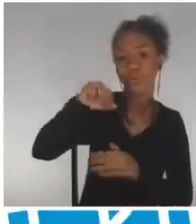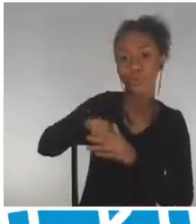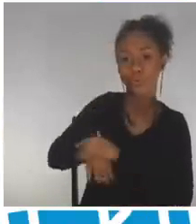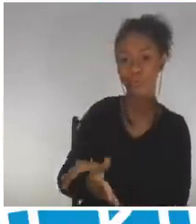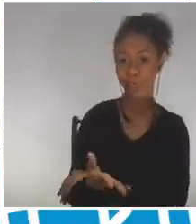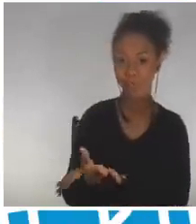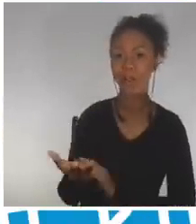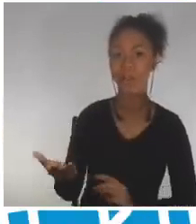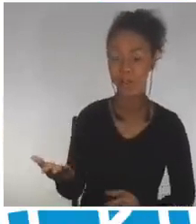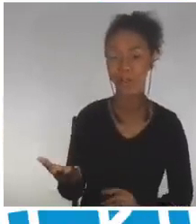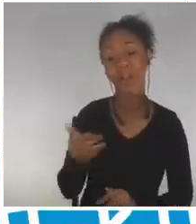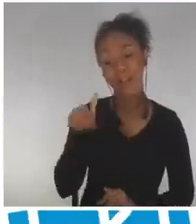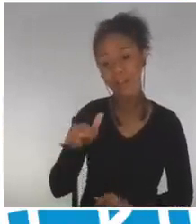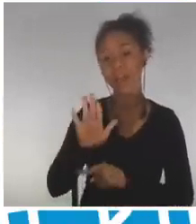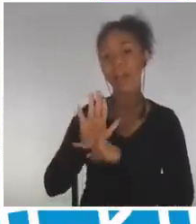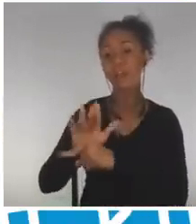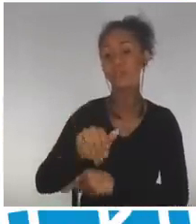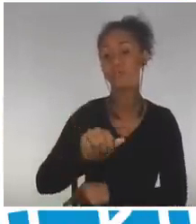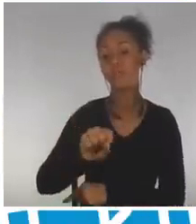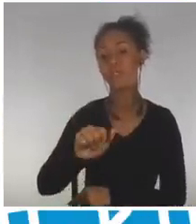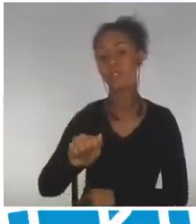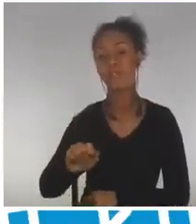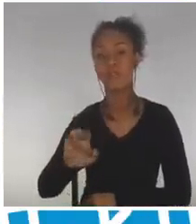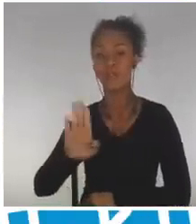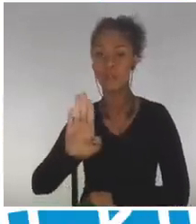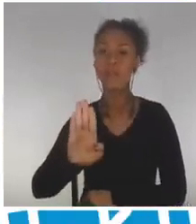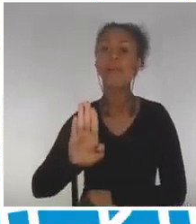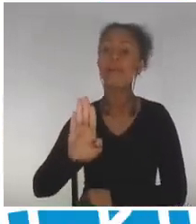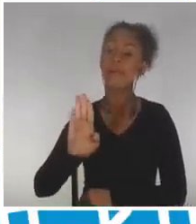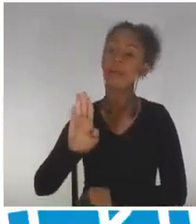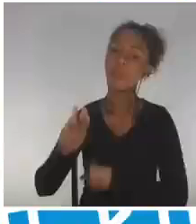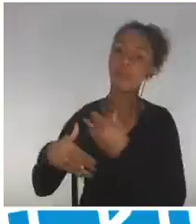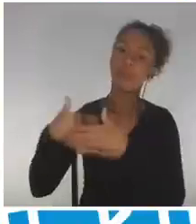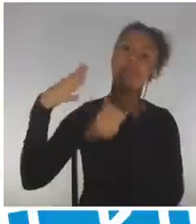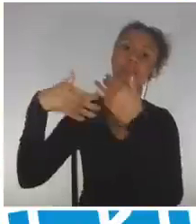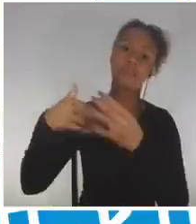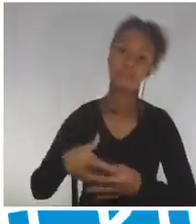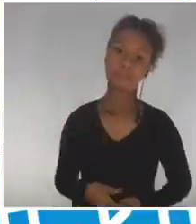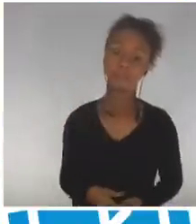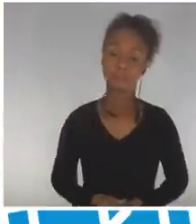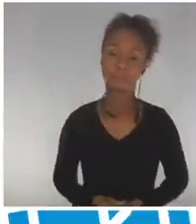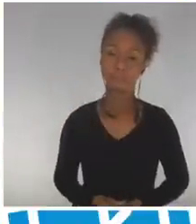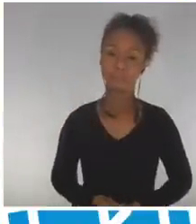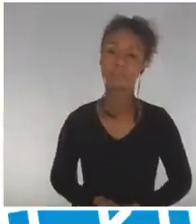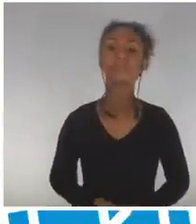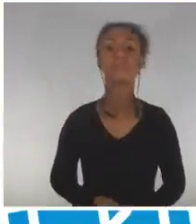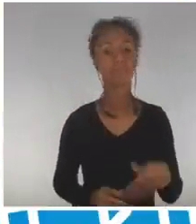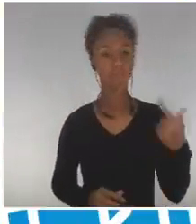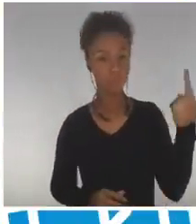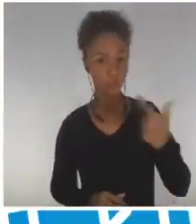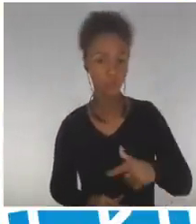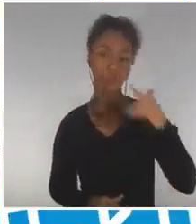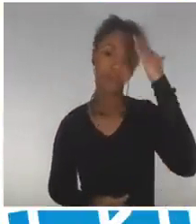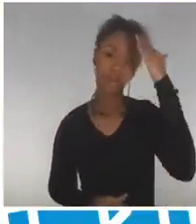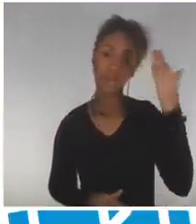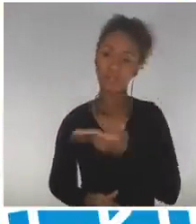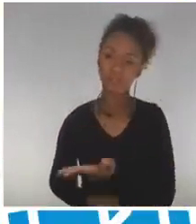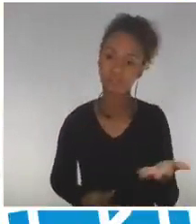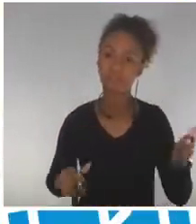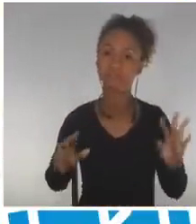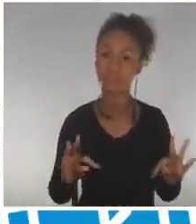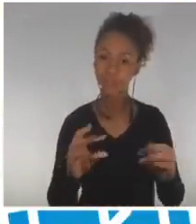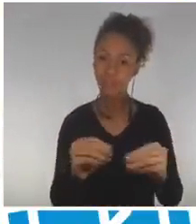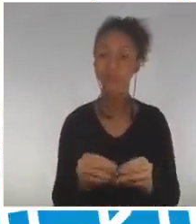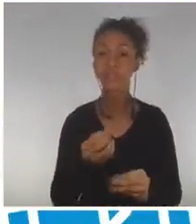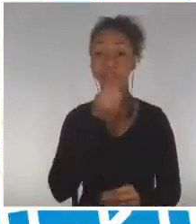para a evolução do SAEB nos próximos anos. Mais uma vez, agradeço a todos e uma